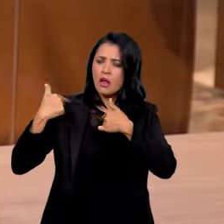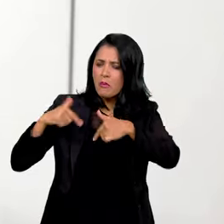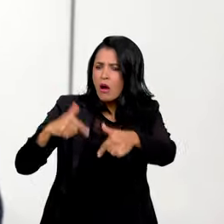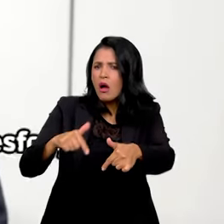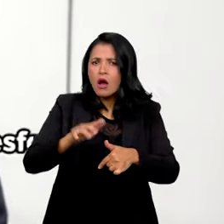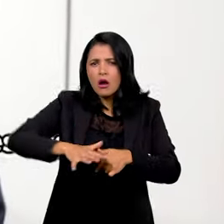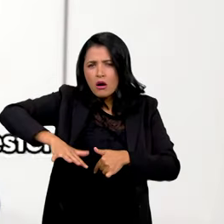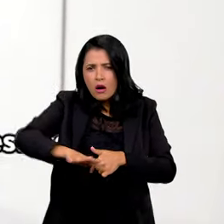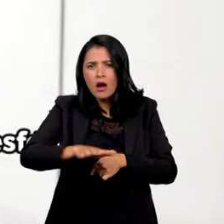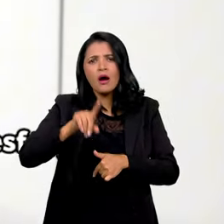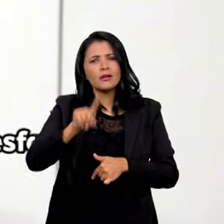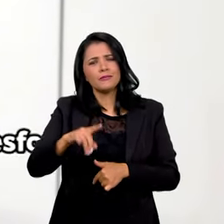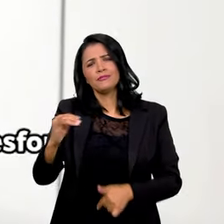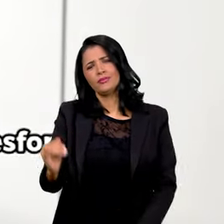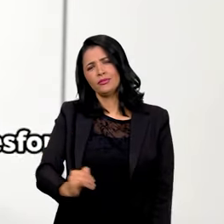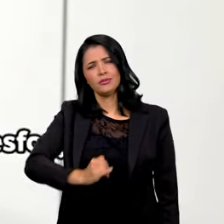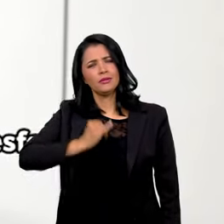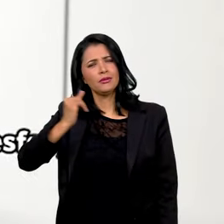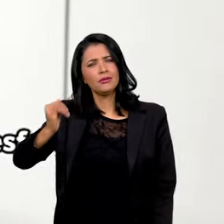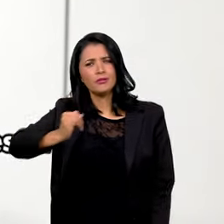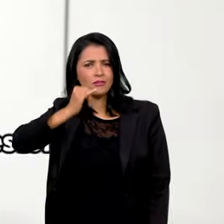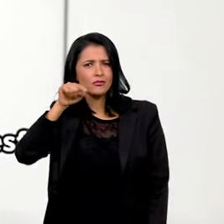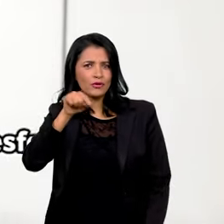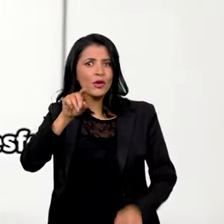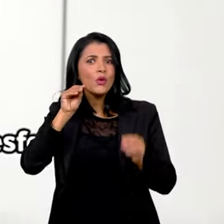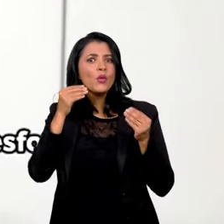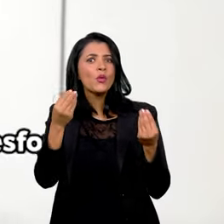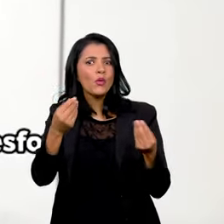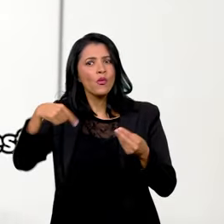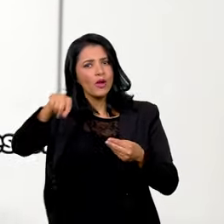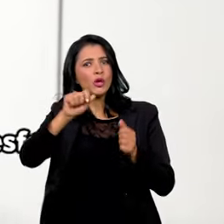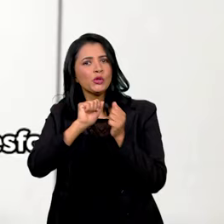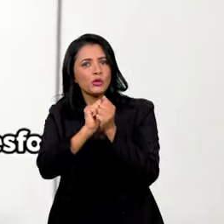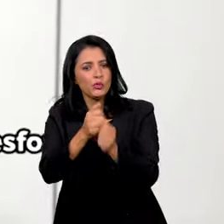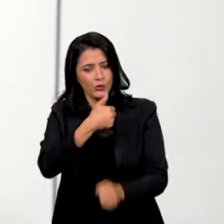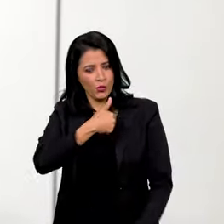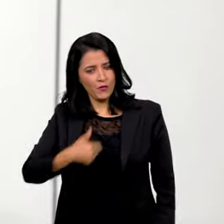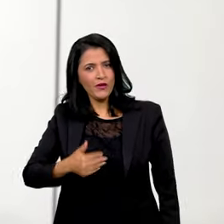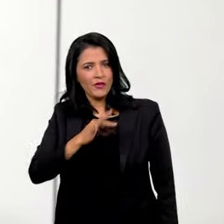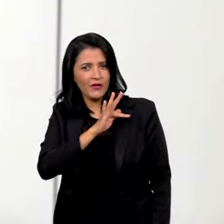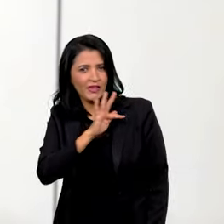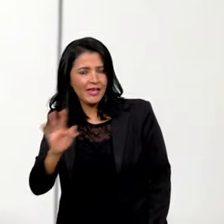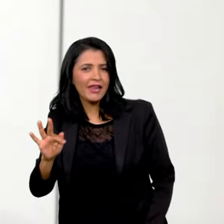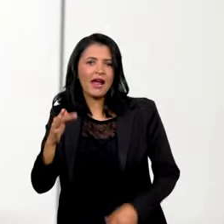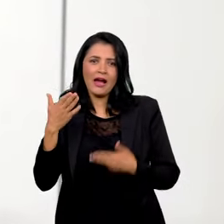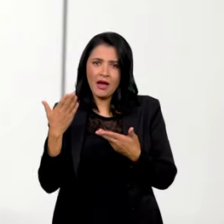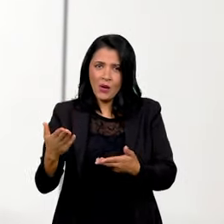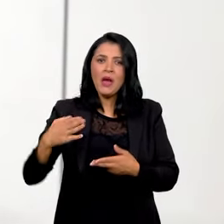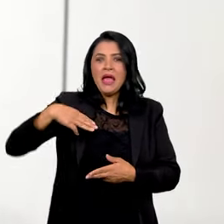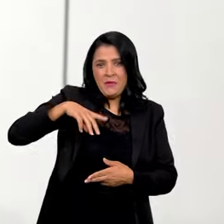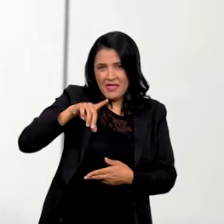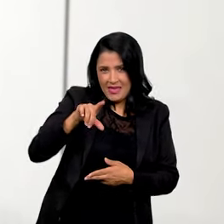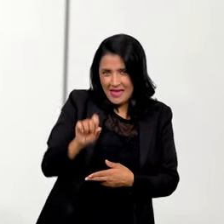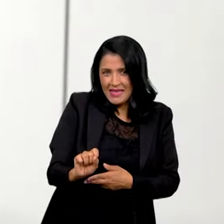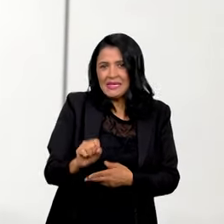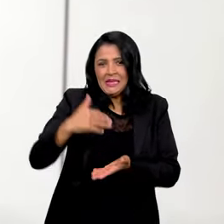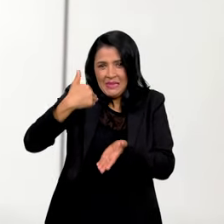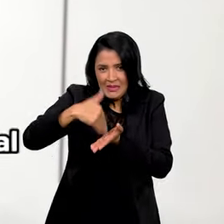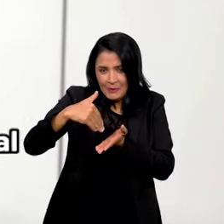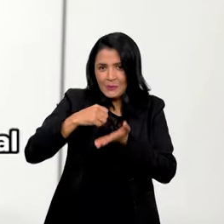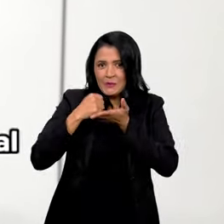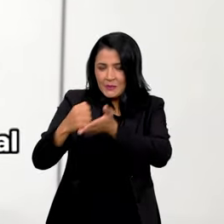em o lançamento desses faccos representa mais um esforço em parceria com Unicef de